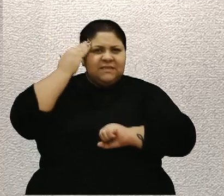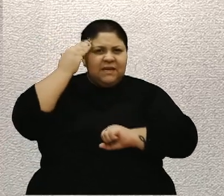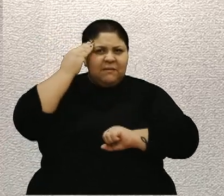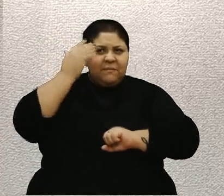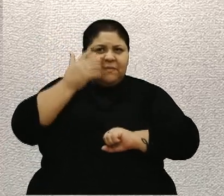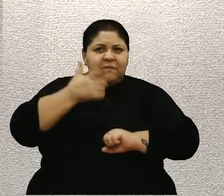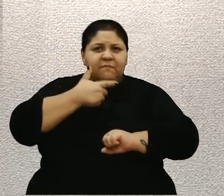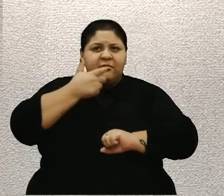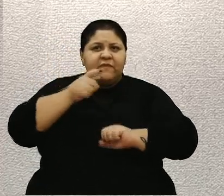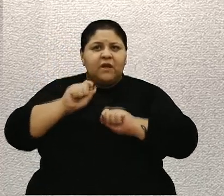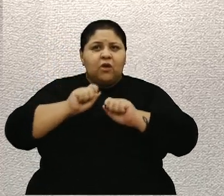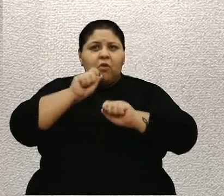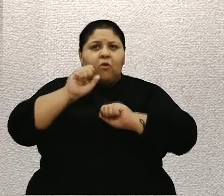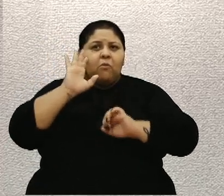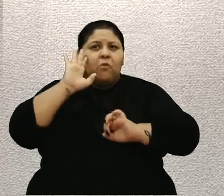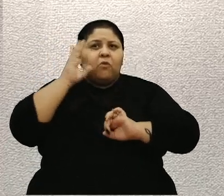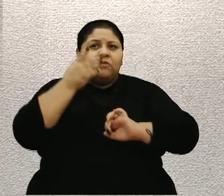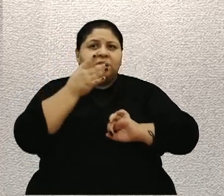atestado?